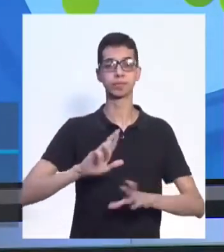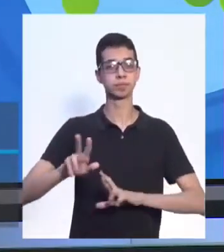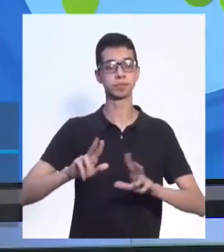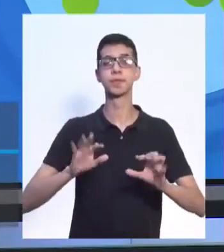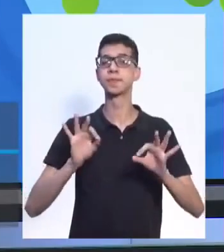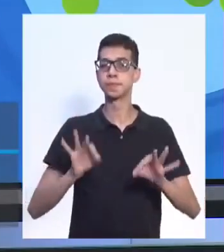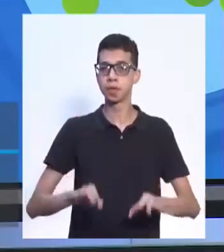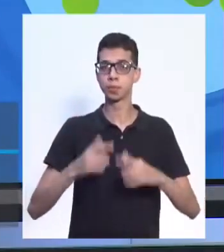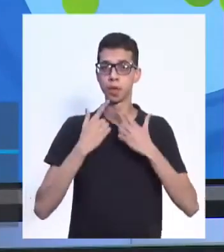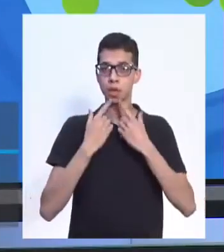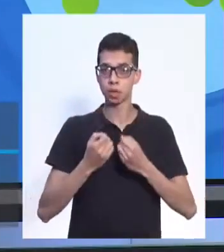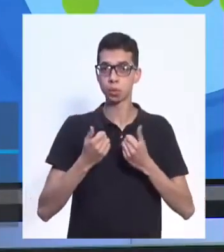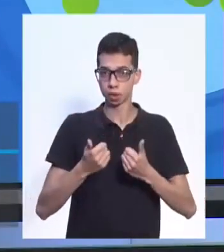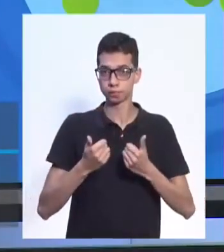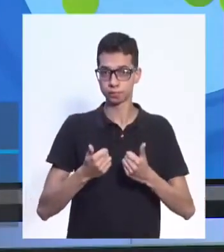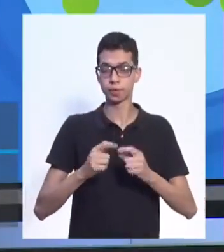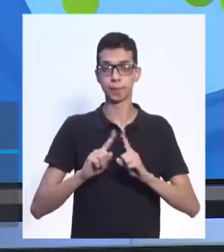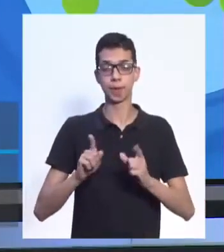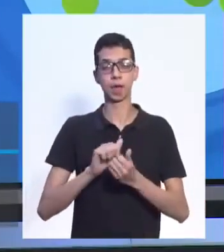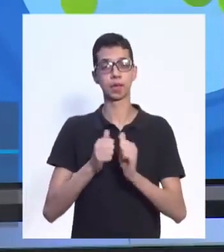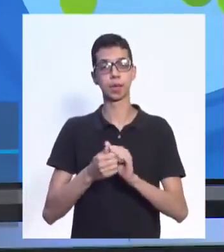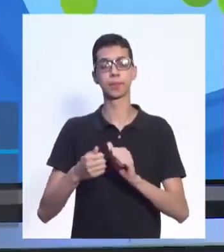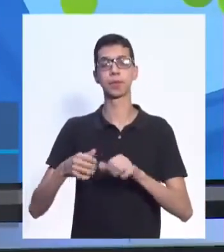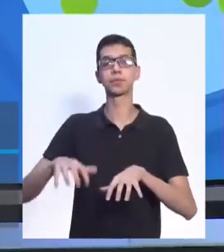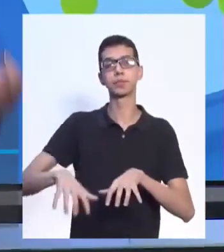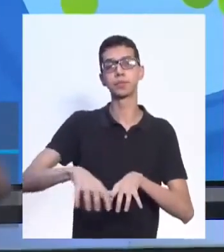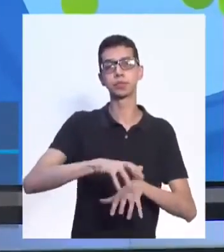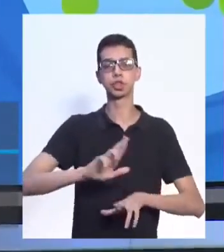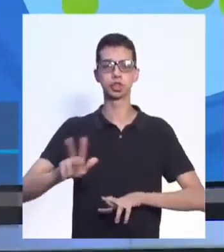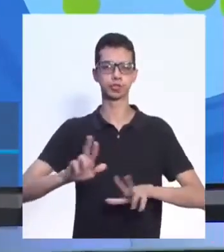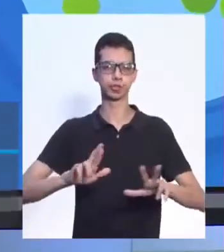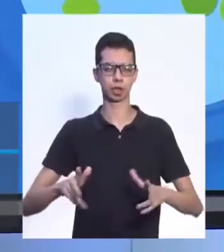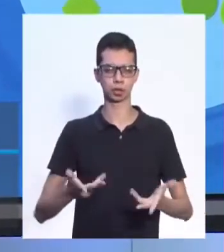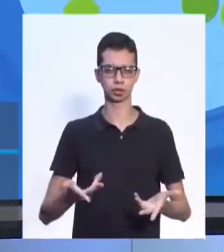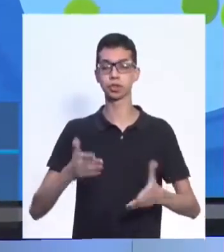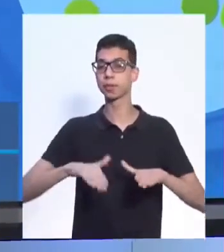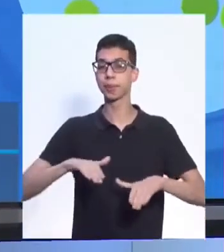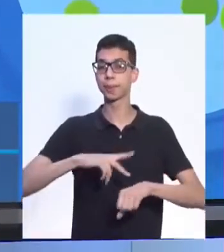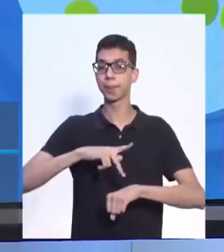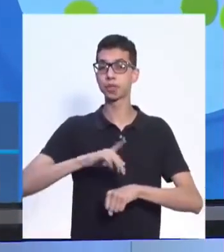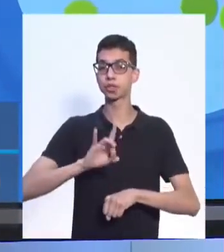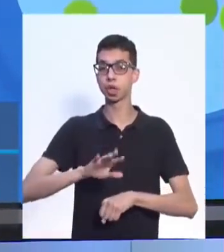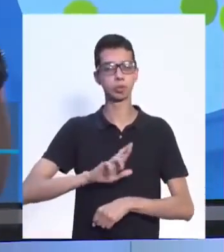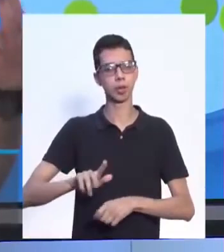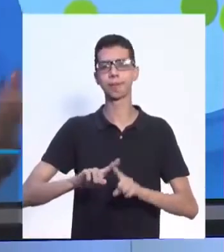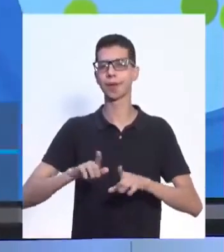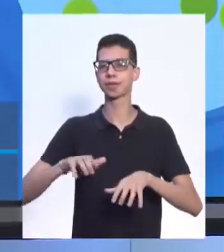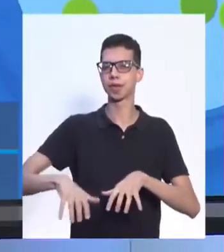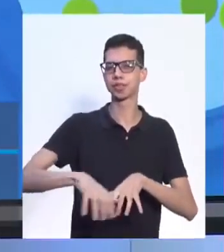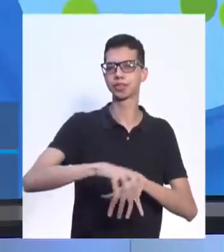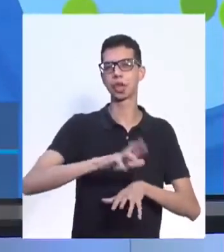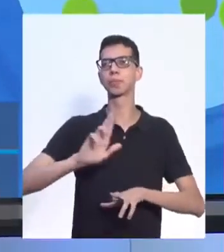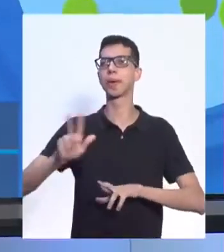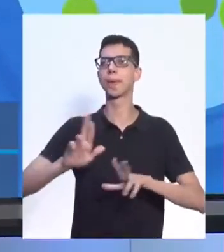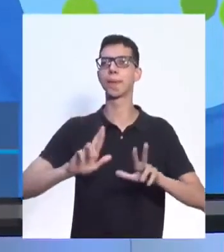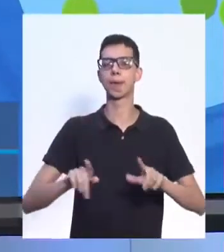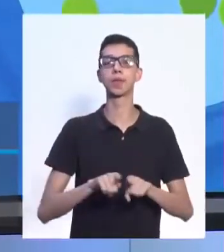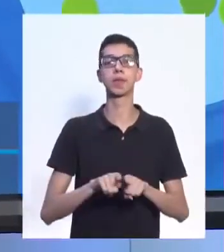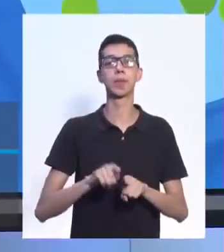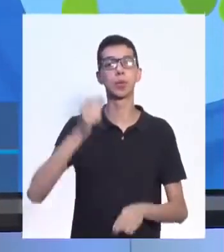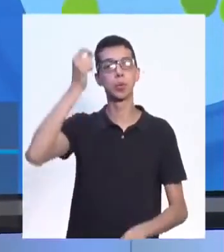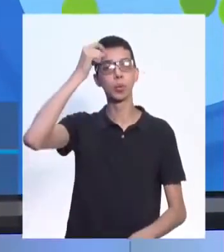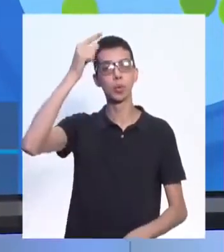língua, existem ali adaptações regionais, né? Não são só de países, mas regionais, toda uma cultura ali que vai também criar um